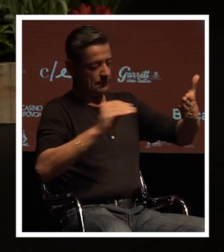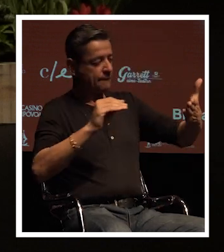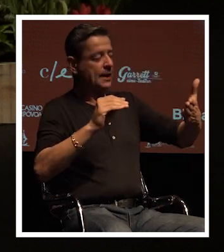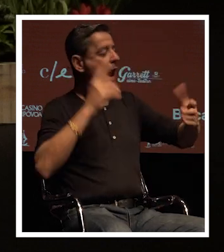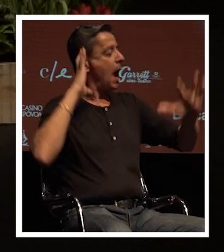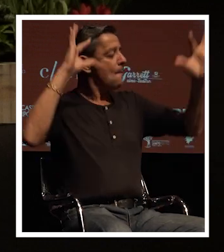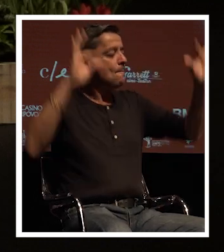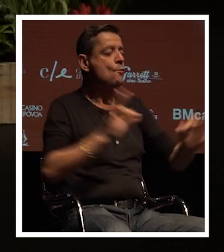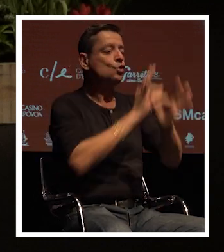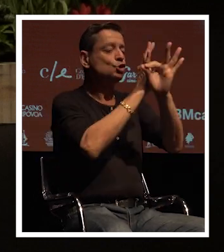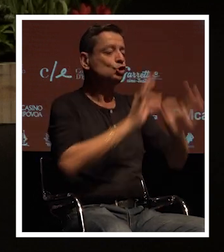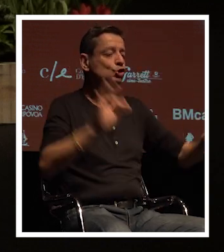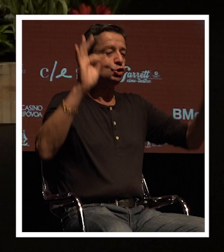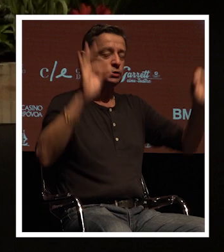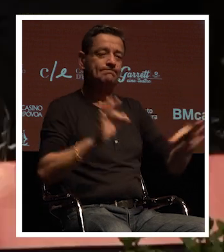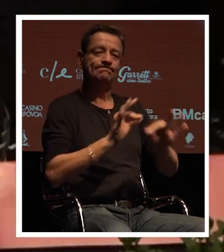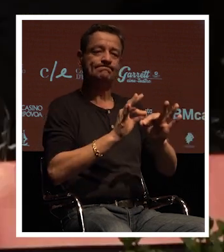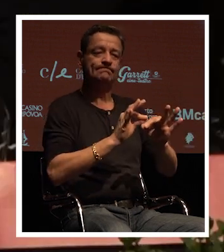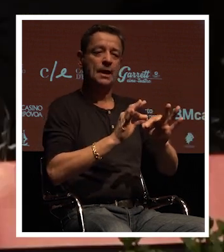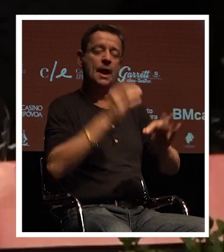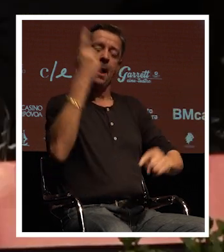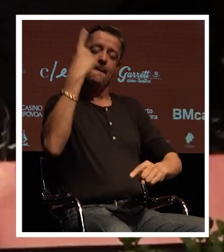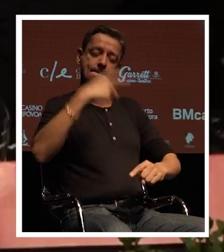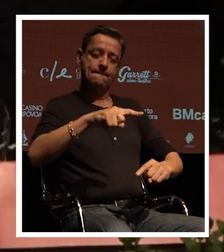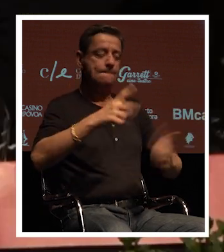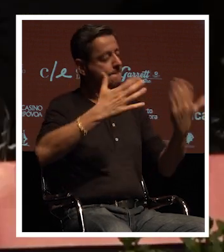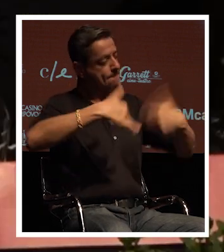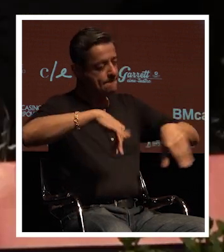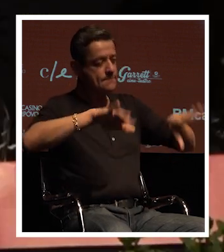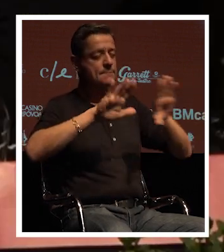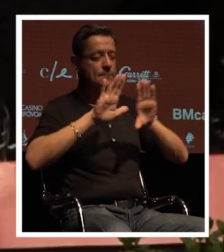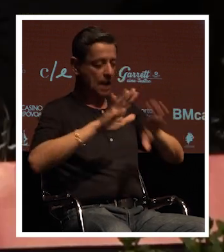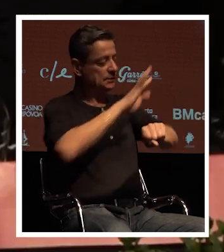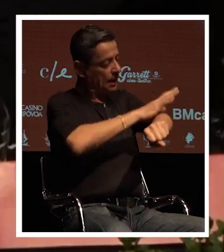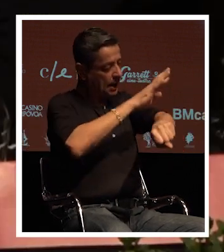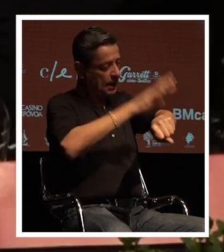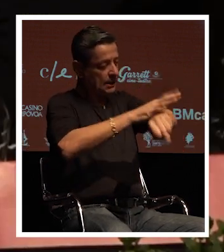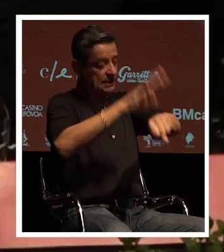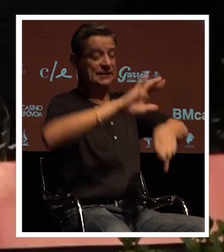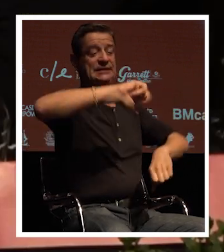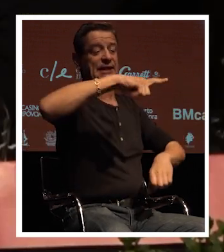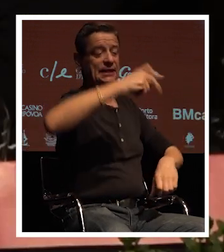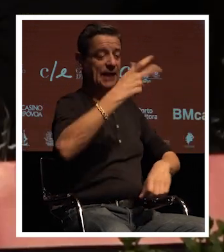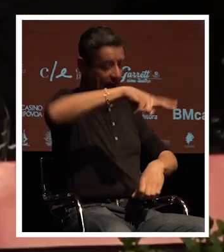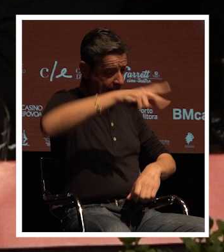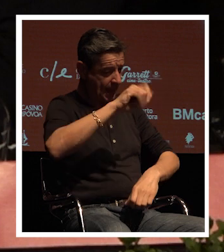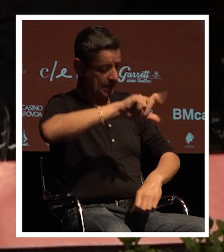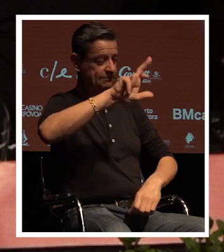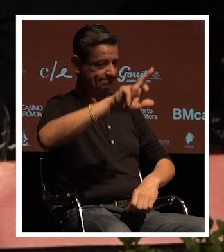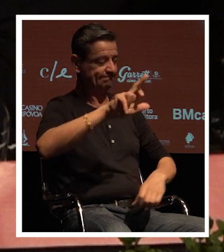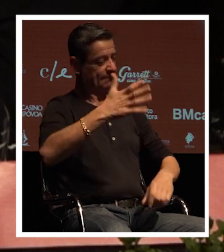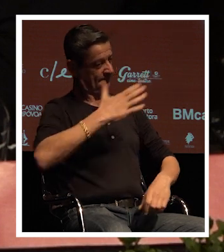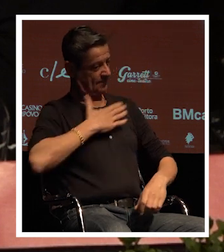que por não sermos criaturas com raízes mas com pernas Como disse Steiner nos move